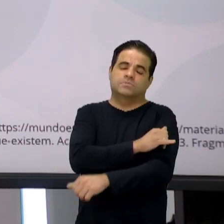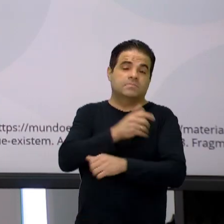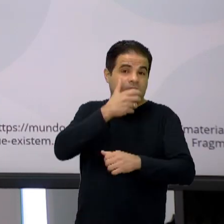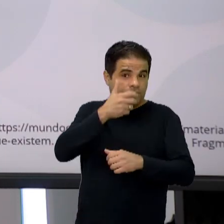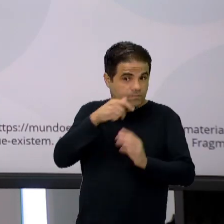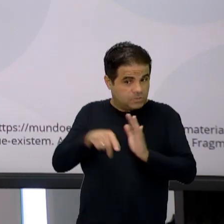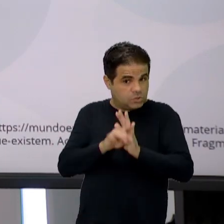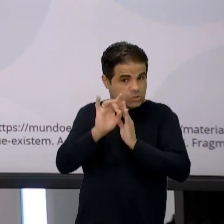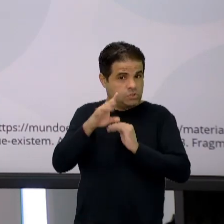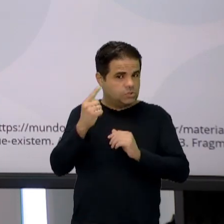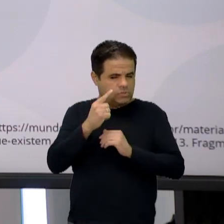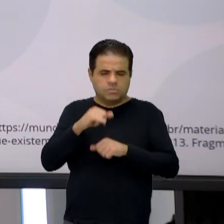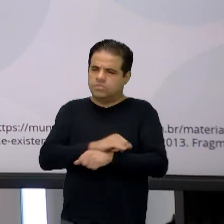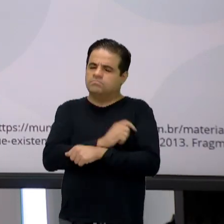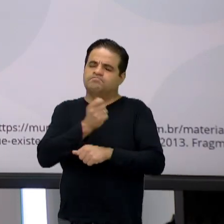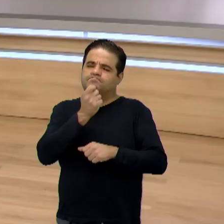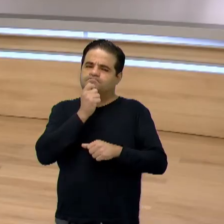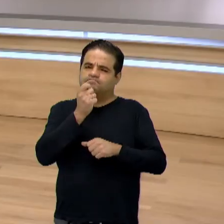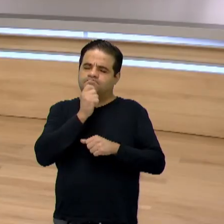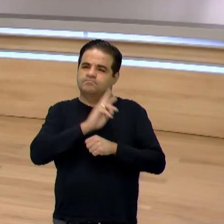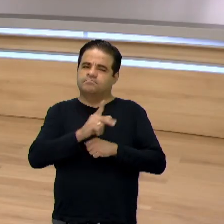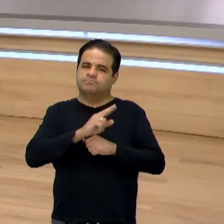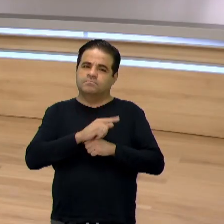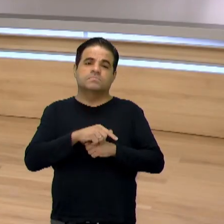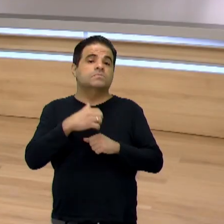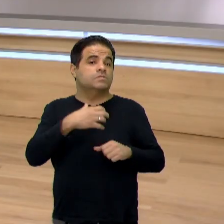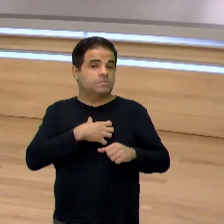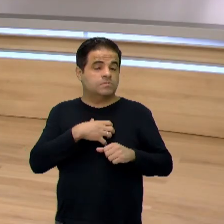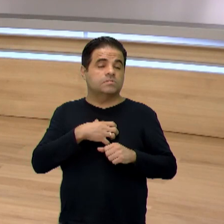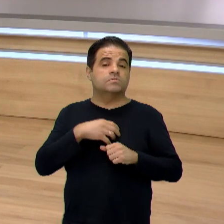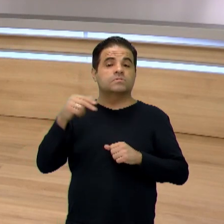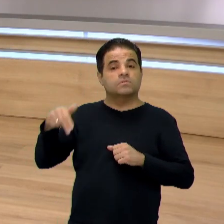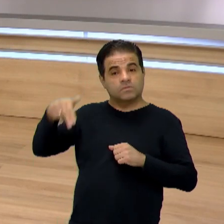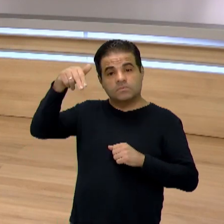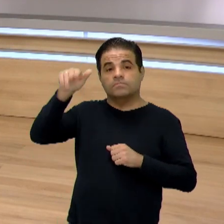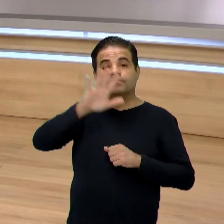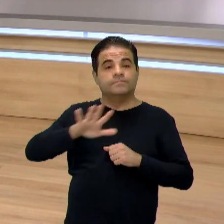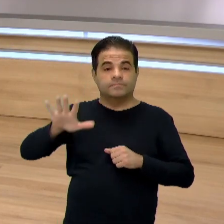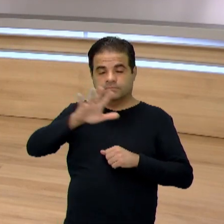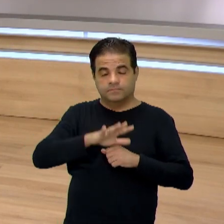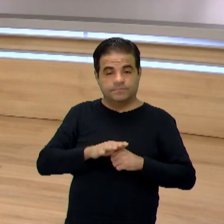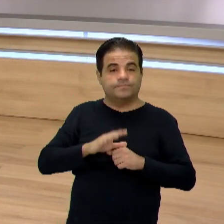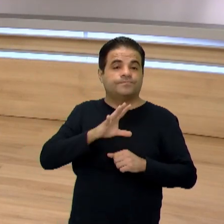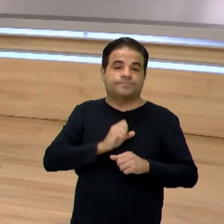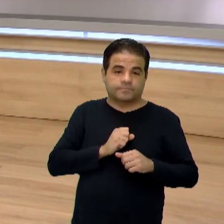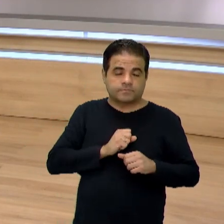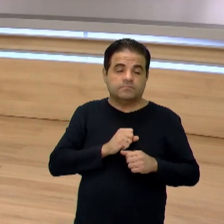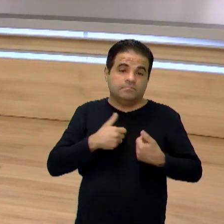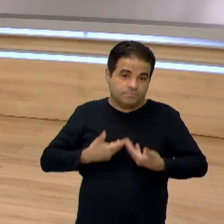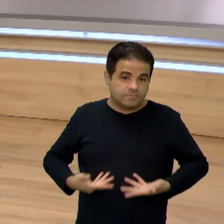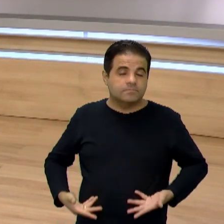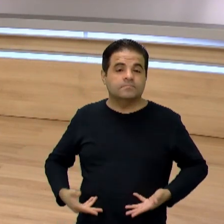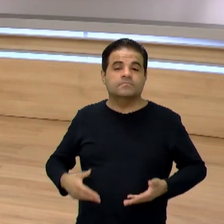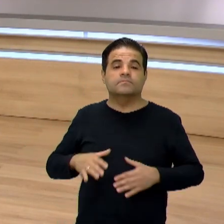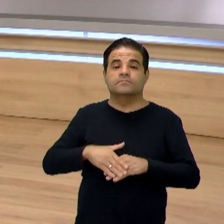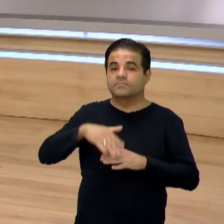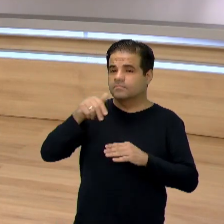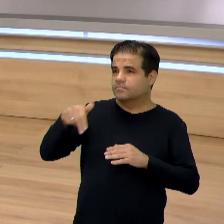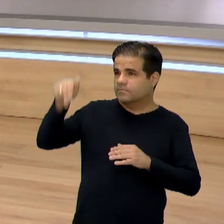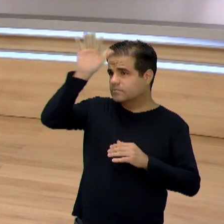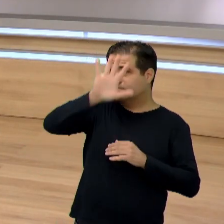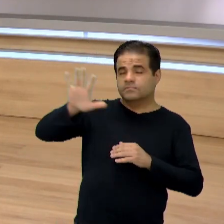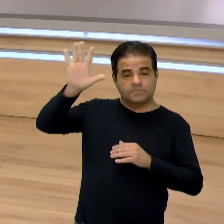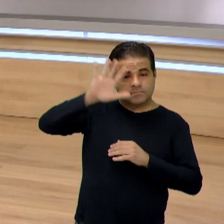fruta não é calórica. E olha que interessante a forma como os nordestinos e os nortistas, né, porque o açaí é mais do norte,